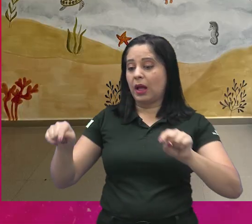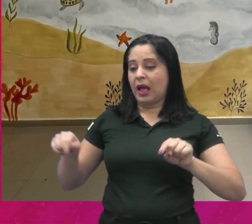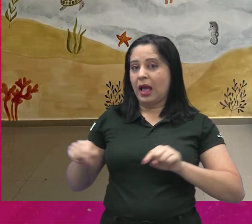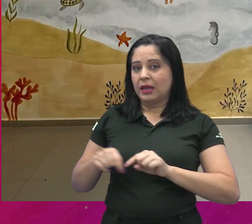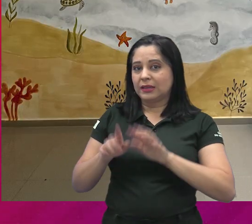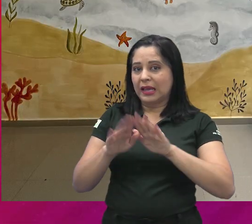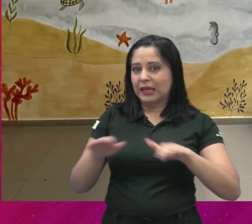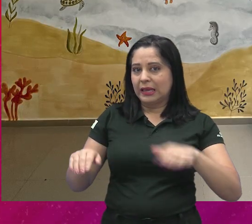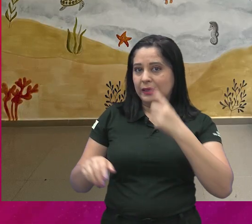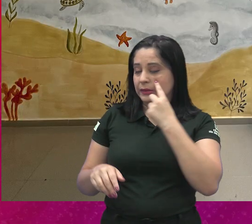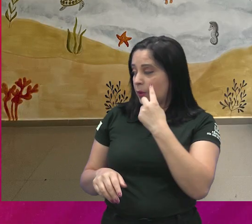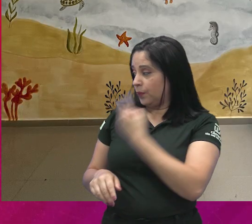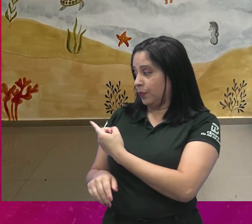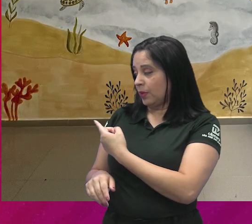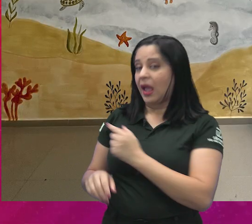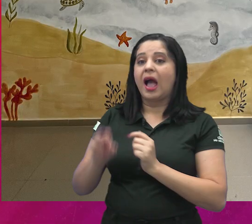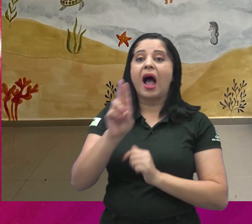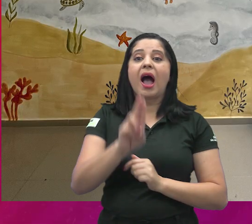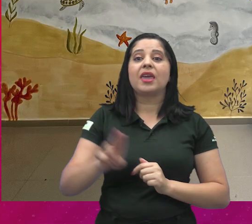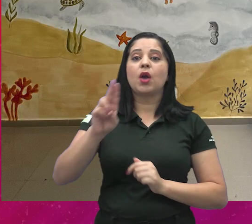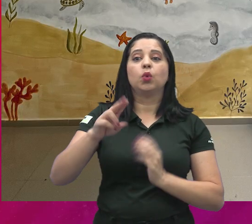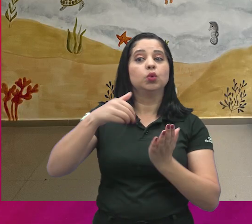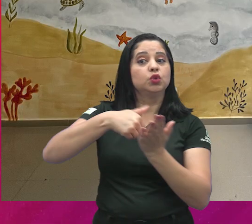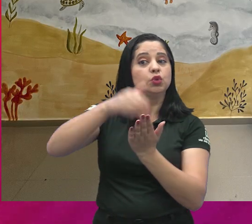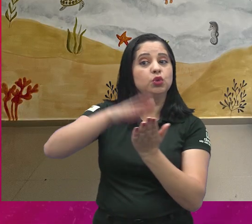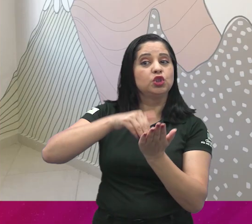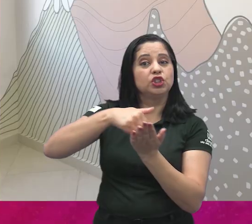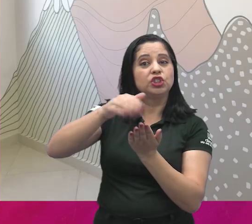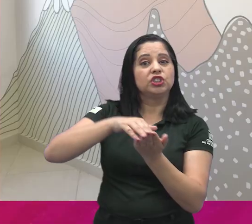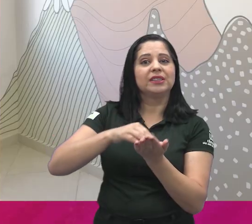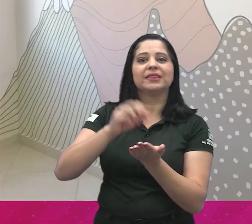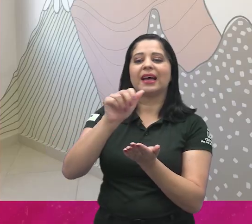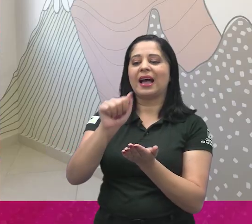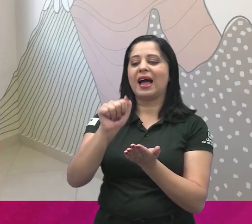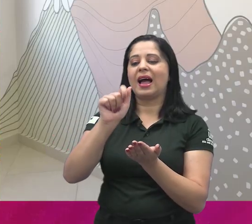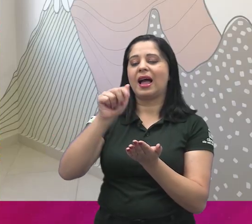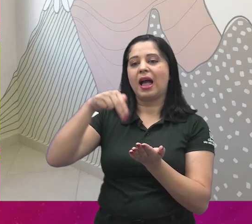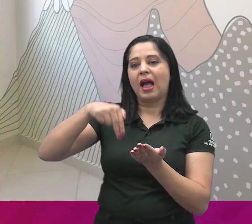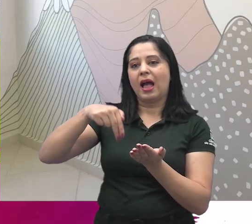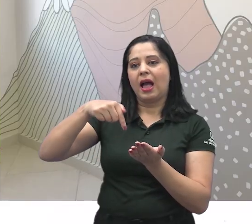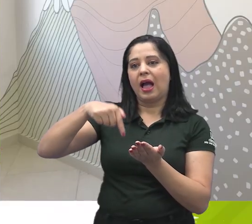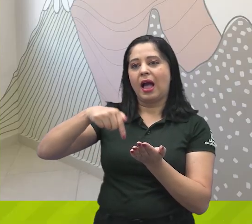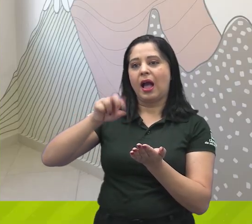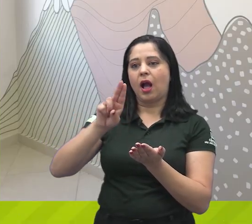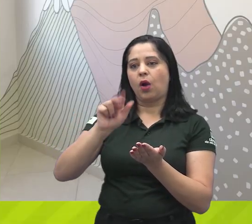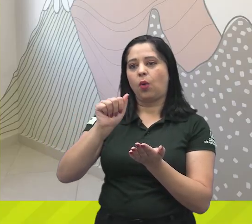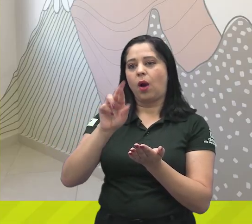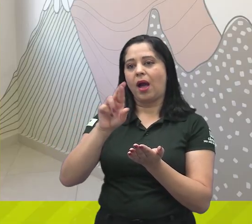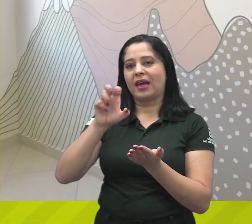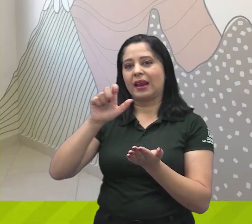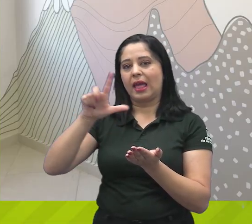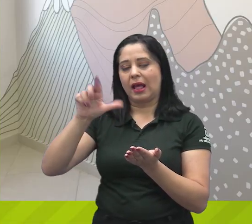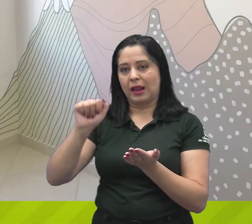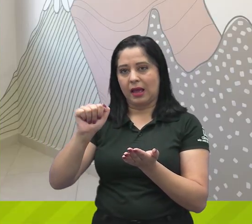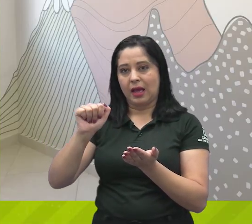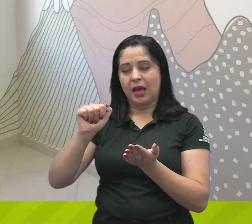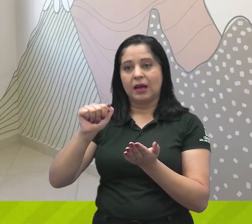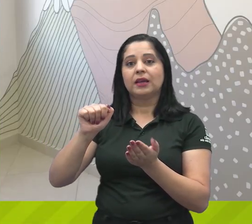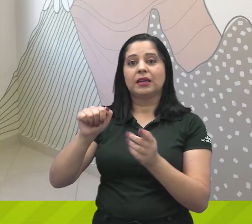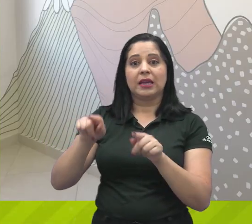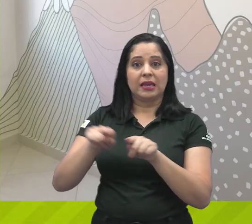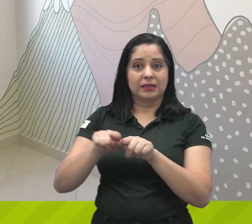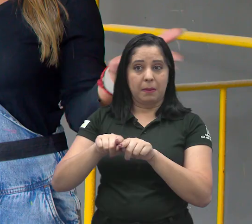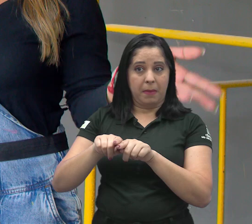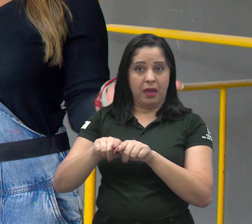eu faço mais aquarelado, então são tintas diferentes para fazer um trabalho em aquarela e pincéis diferentes também. Assim como a